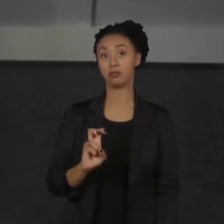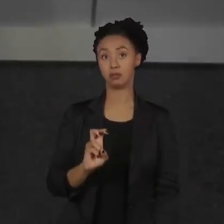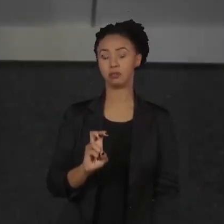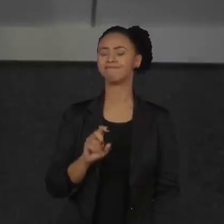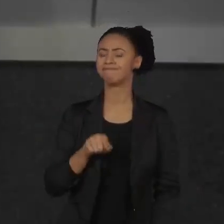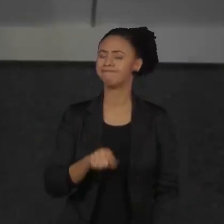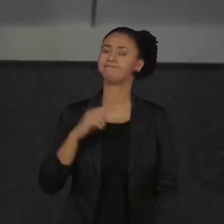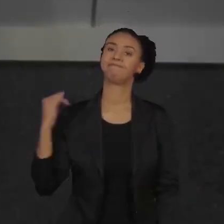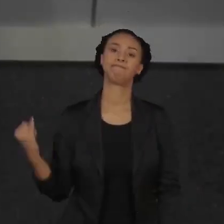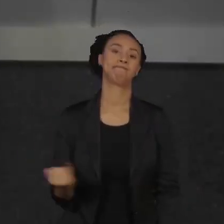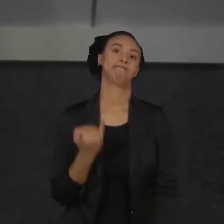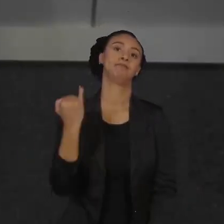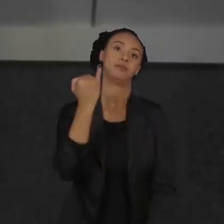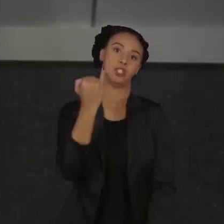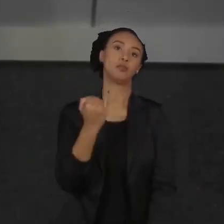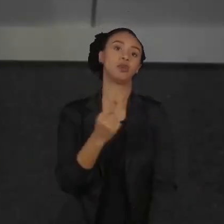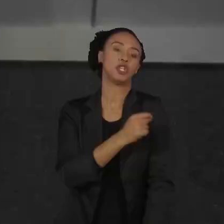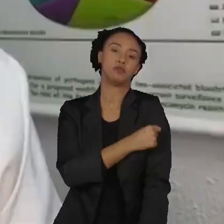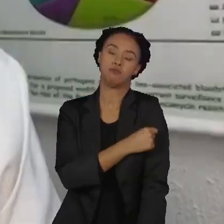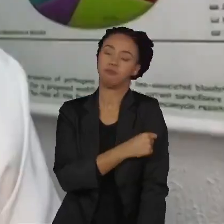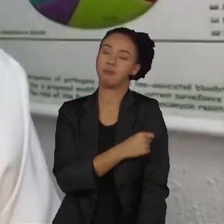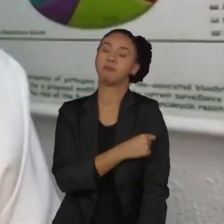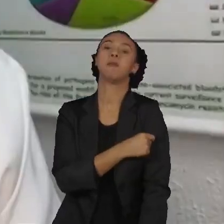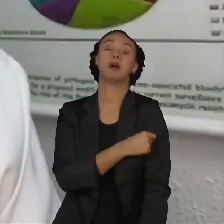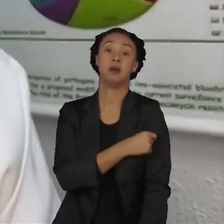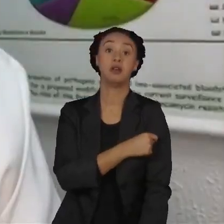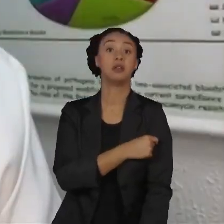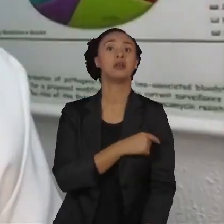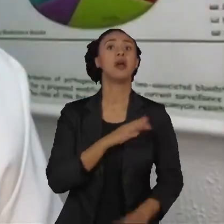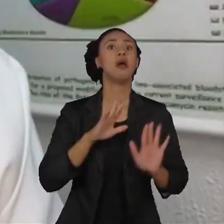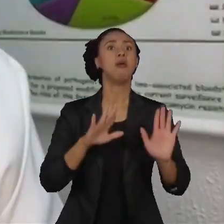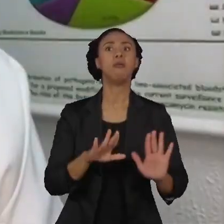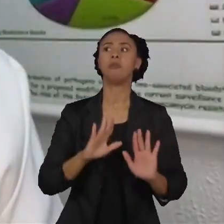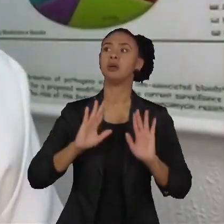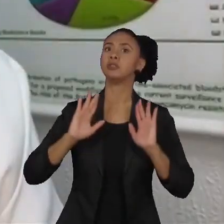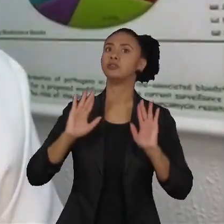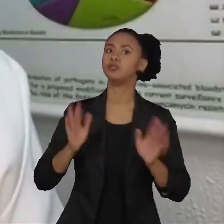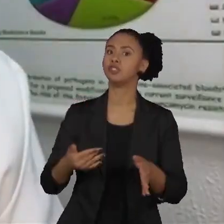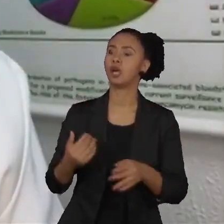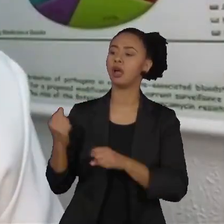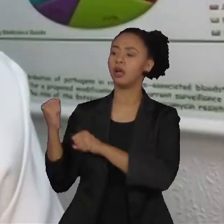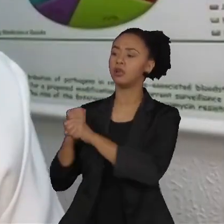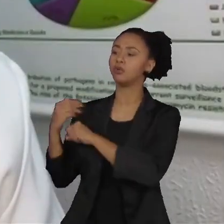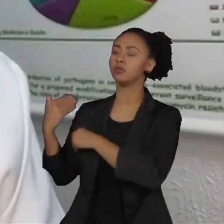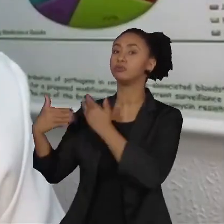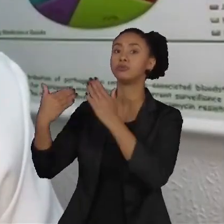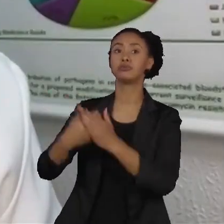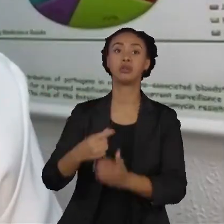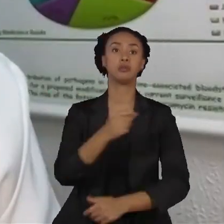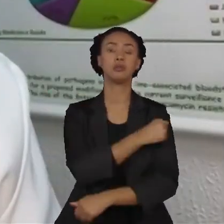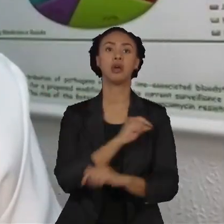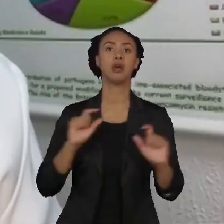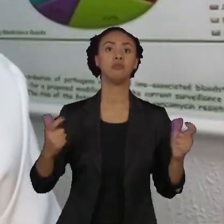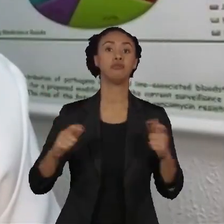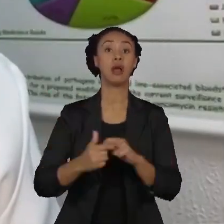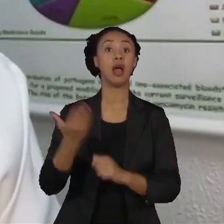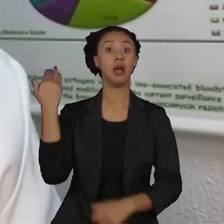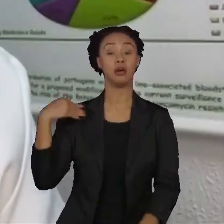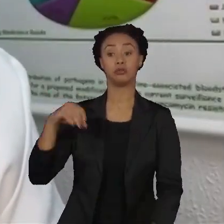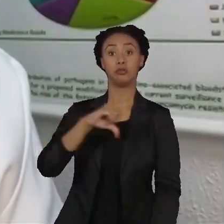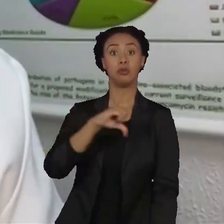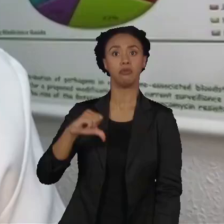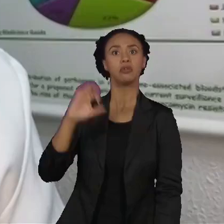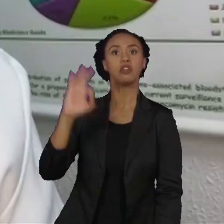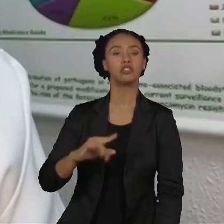Super importante essa cobertura da vacina. E ela tem caído nos últimos anos. A gente tinha uma cobertura de